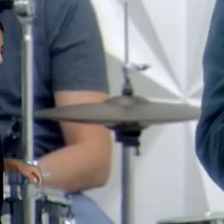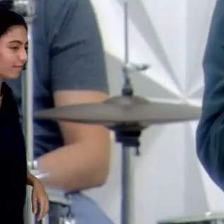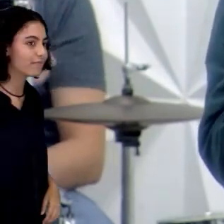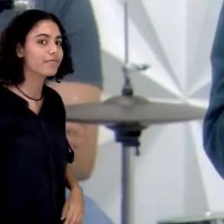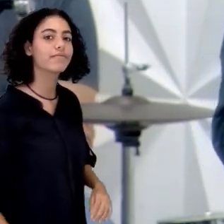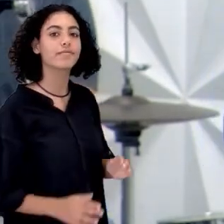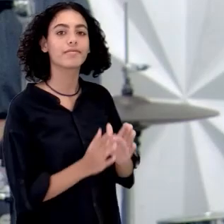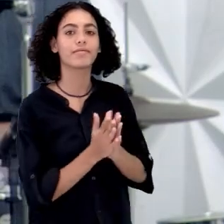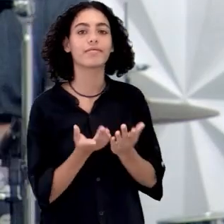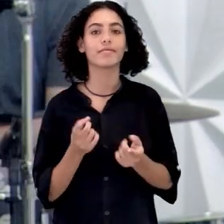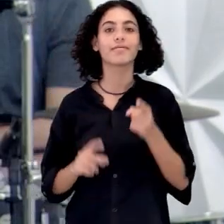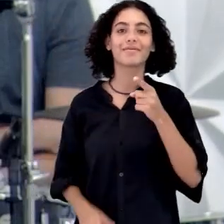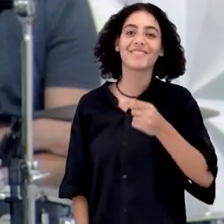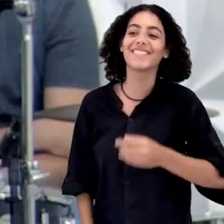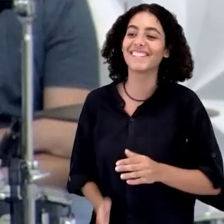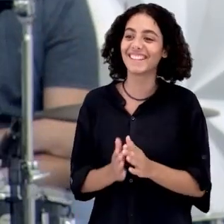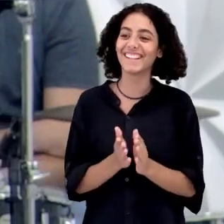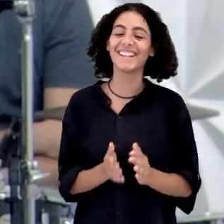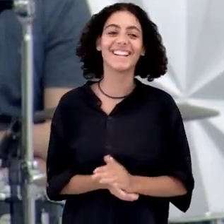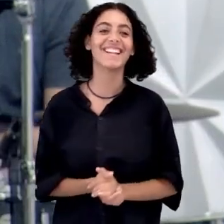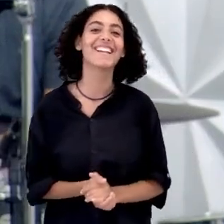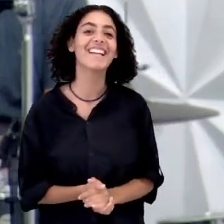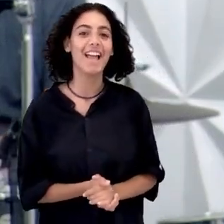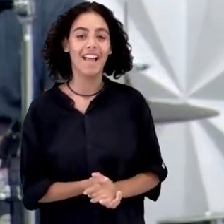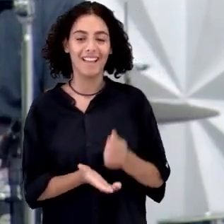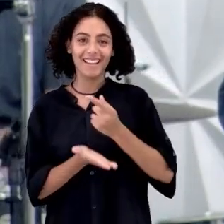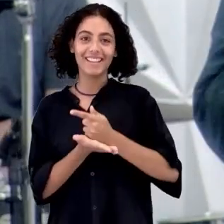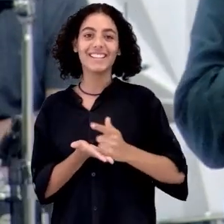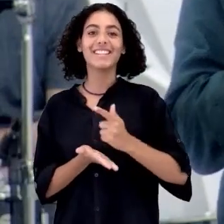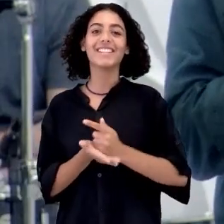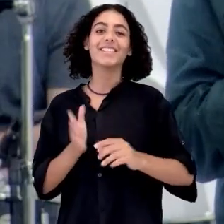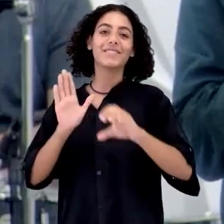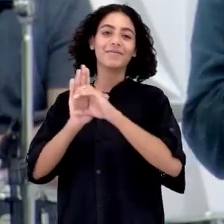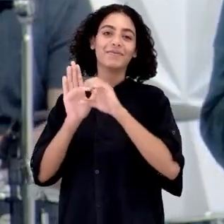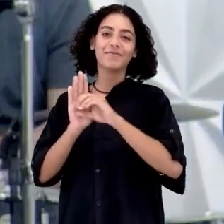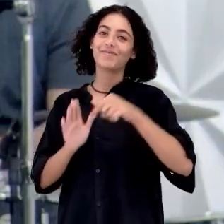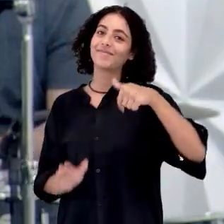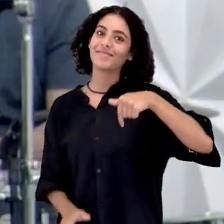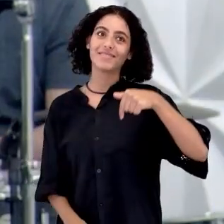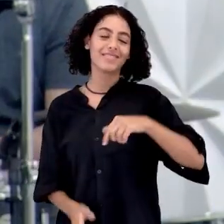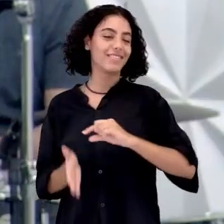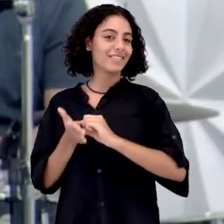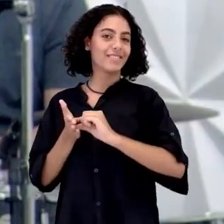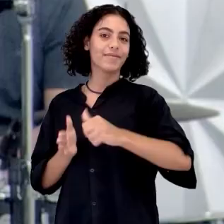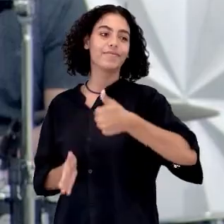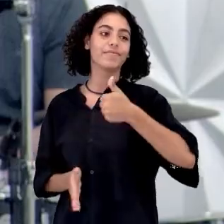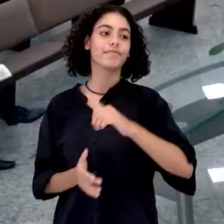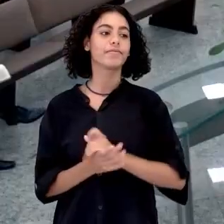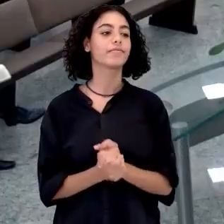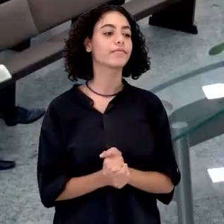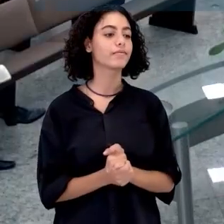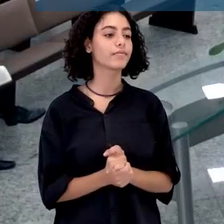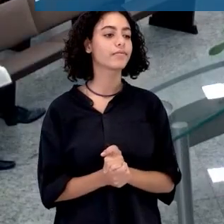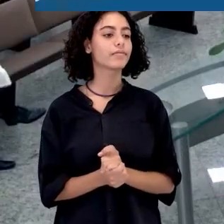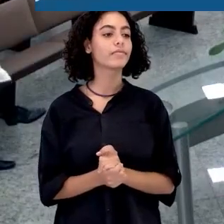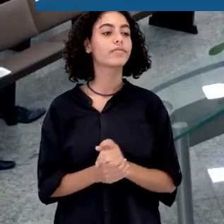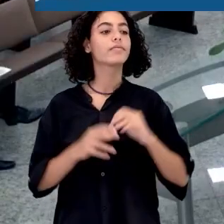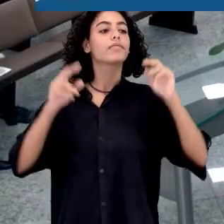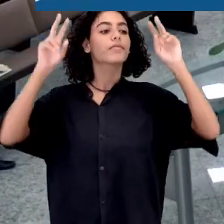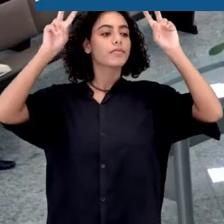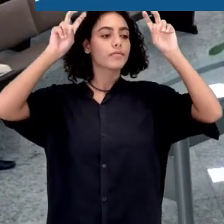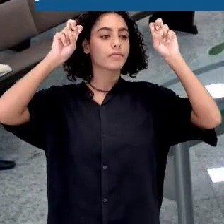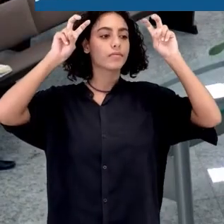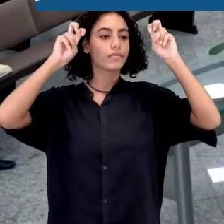em Gênesis, no capítulo 7, no versículo 1, e o tema da reflexão está aí. Um justo entre a